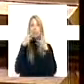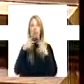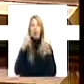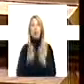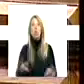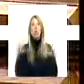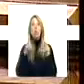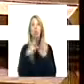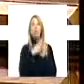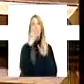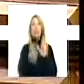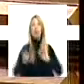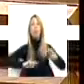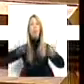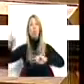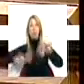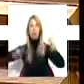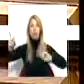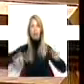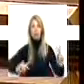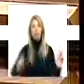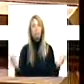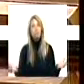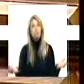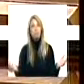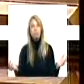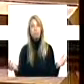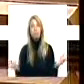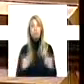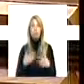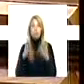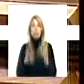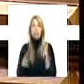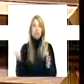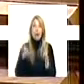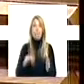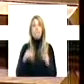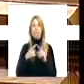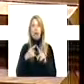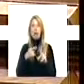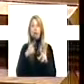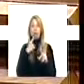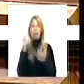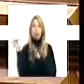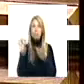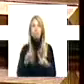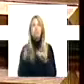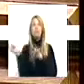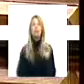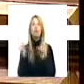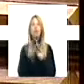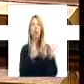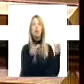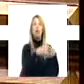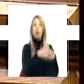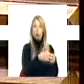mobilidade. E esse novo paradigma de mobilidade tem que passar por uma maior intensidade da utilização do transporte coletivo e pela